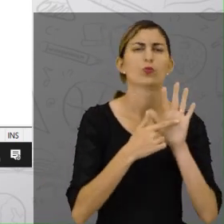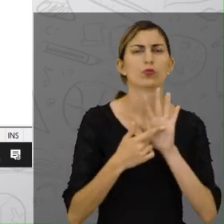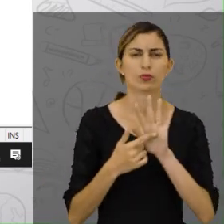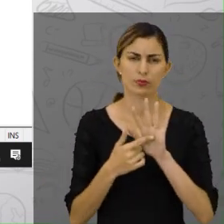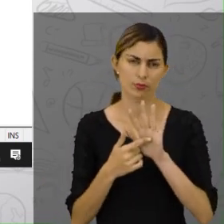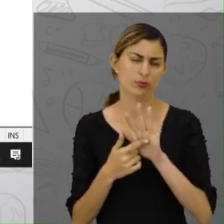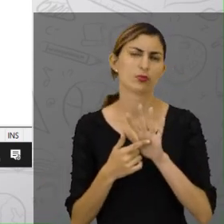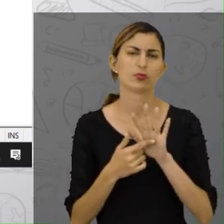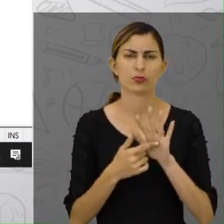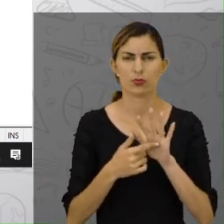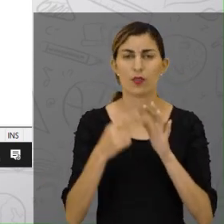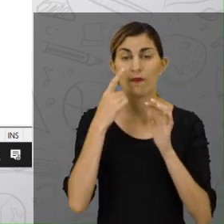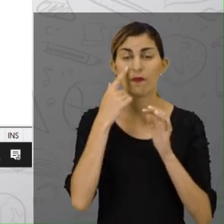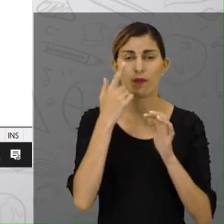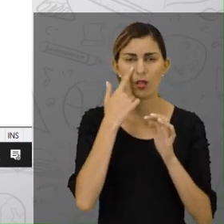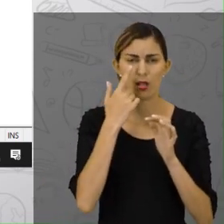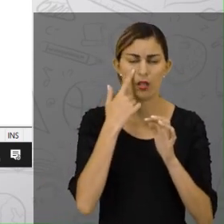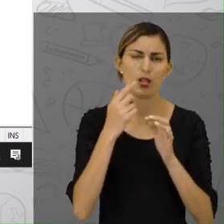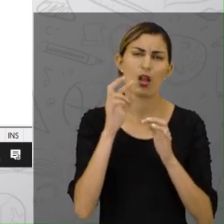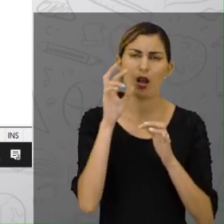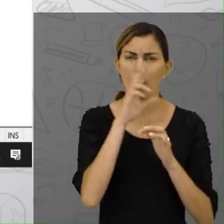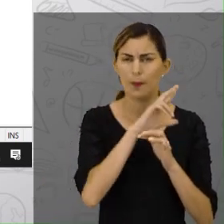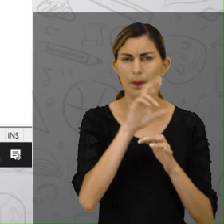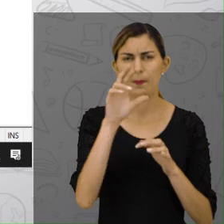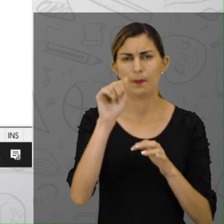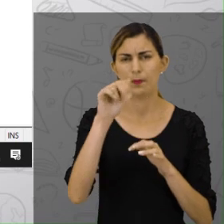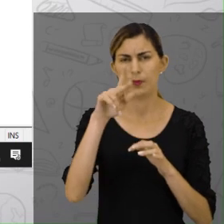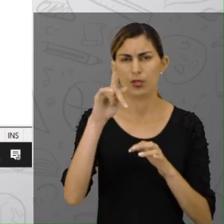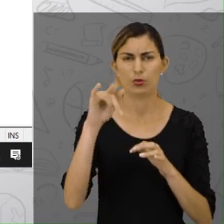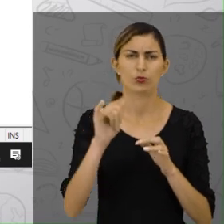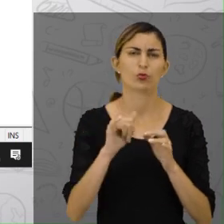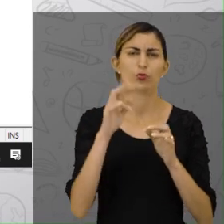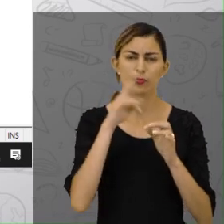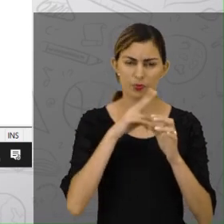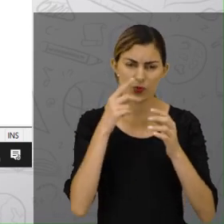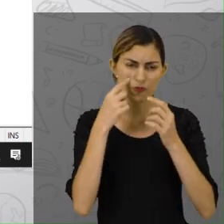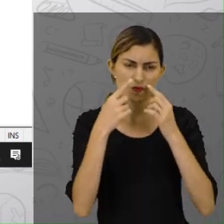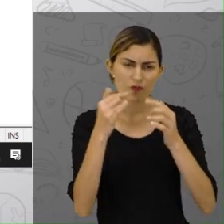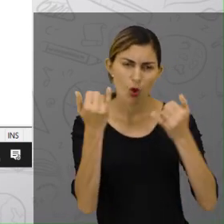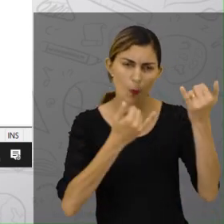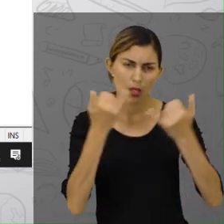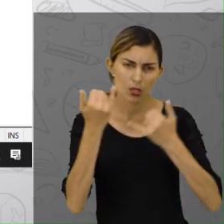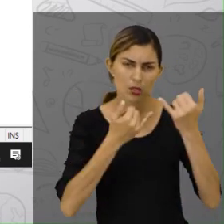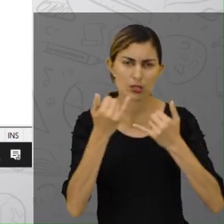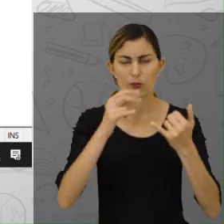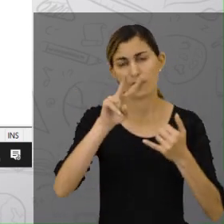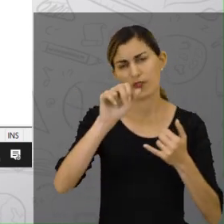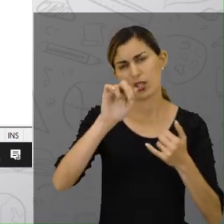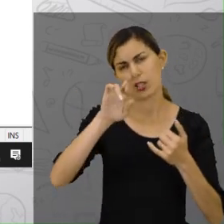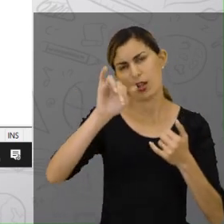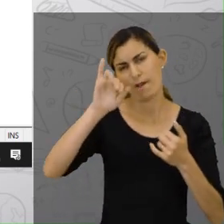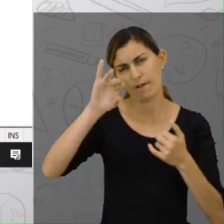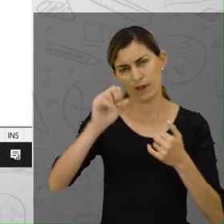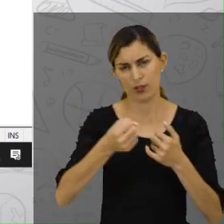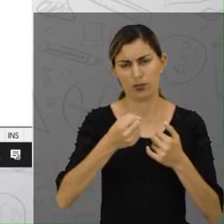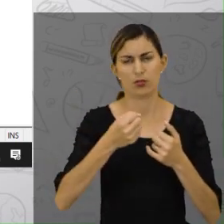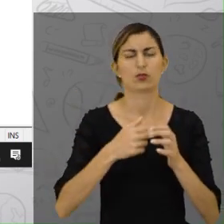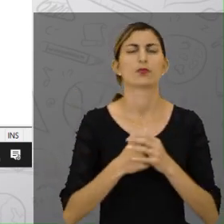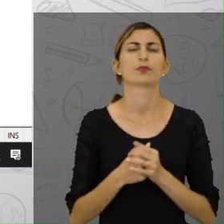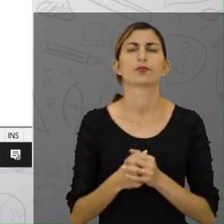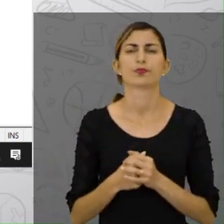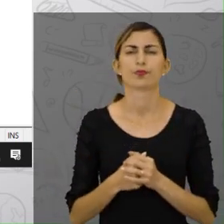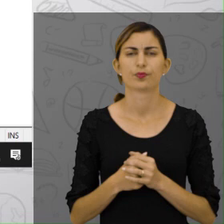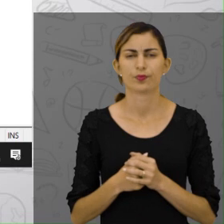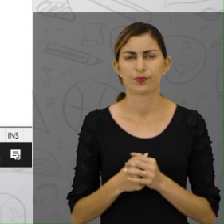exposto. Vamos ver rapidamente algumas informações importantes sobre variáveis neste